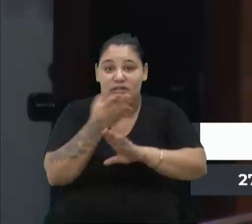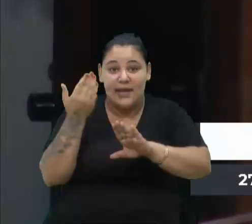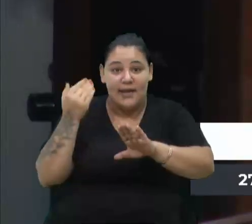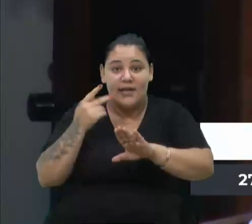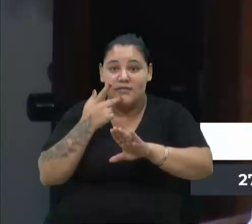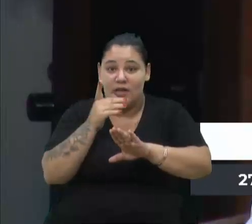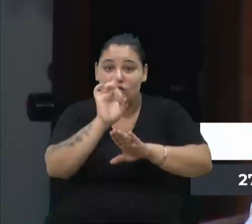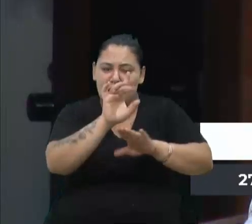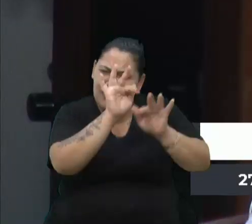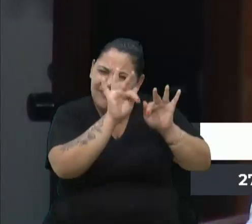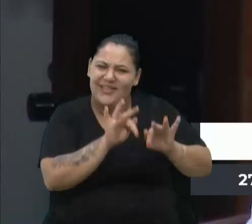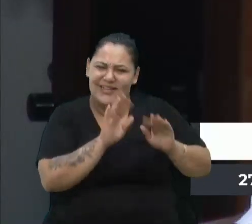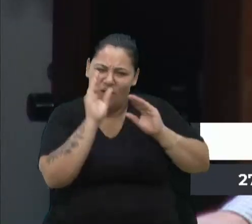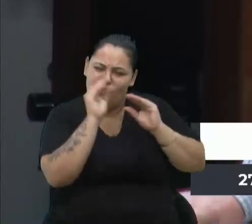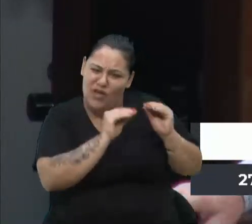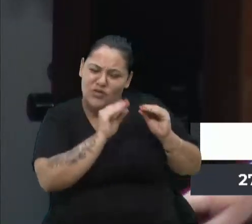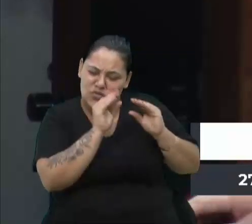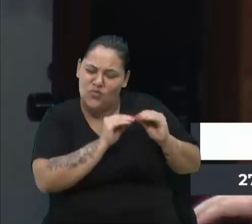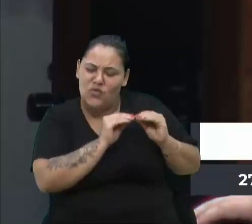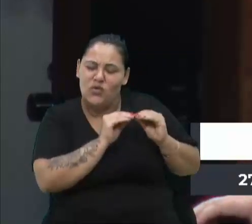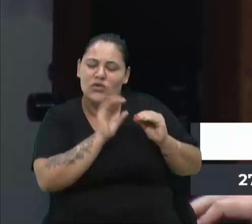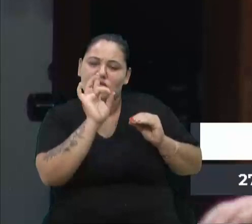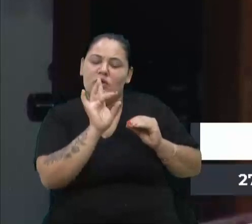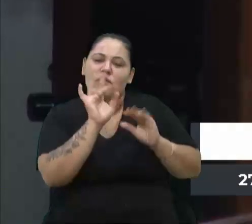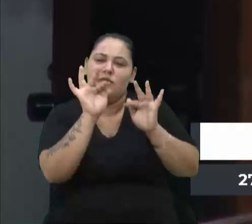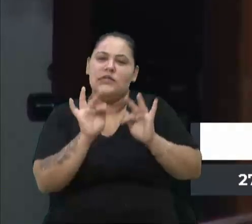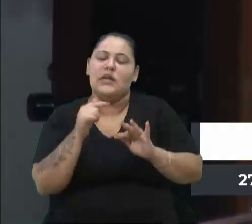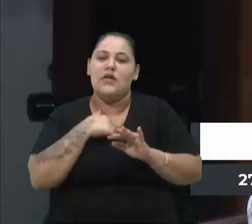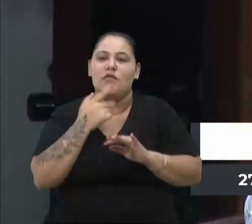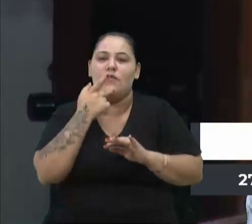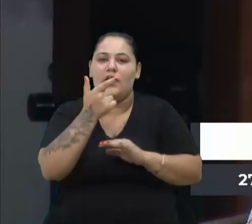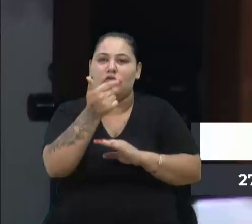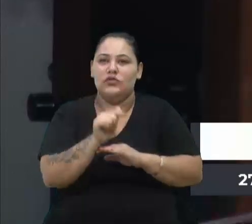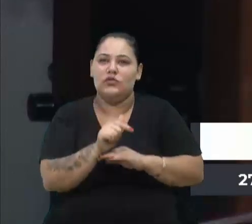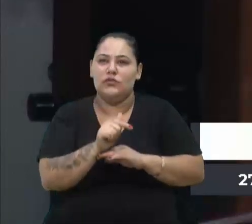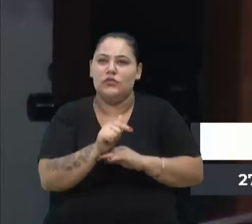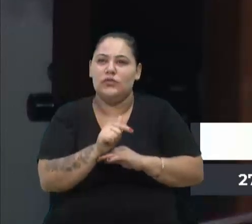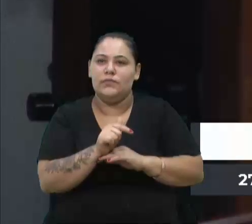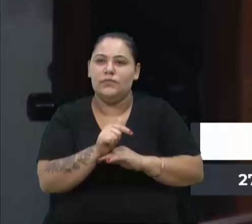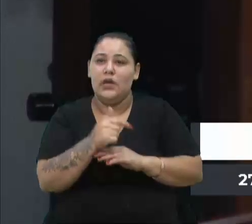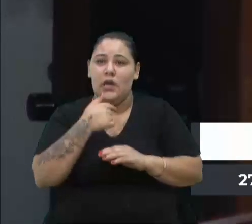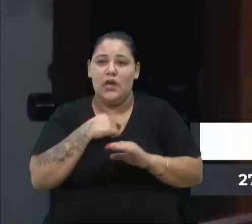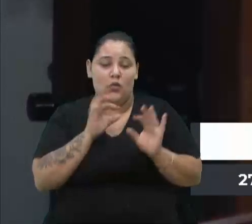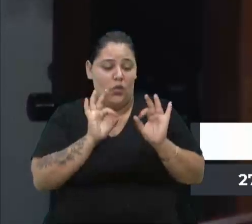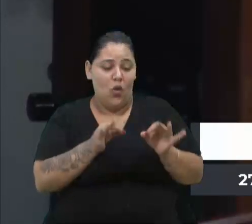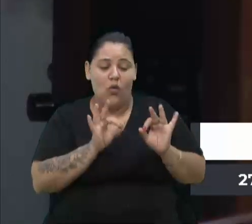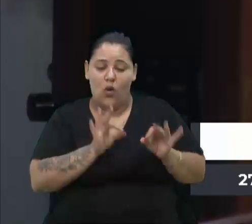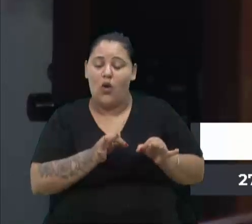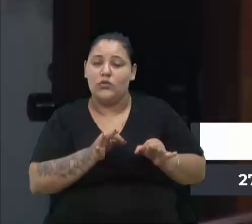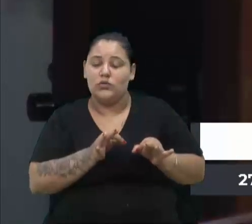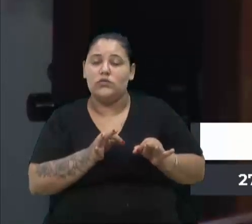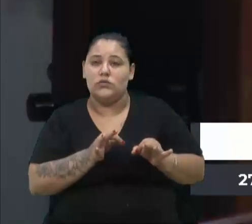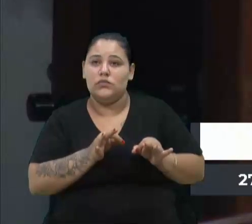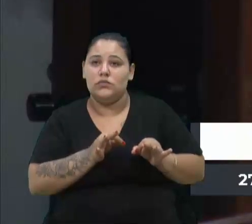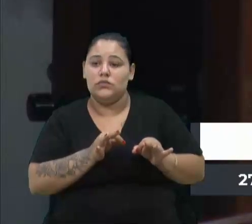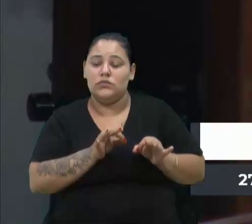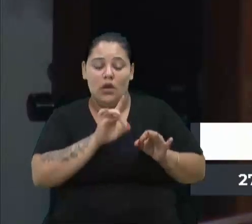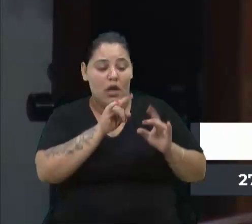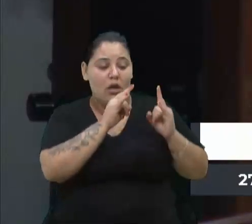para concluir, senhor presidente, eu reforço aqui a nota da Amptur, concordo com a Amptur, é uma